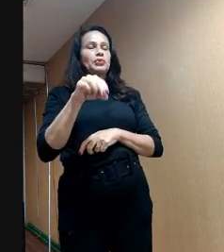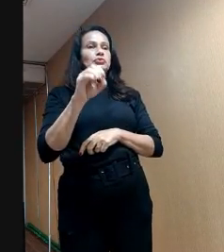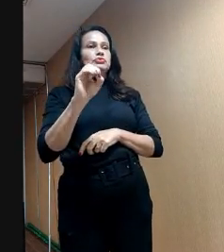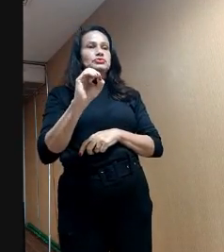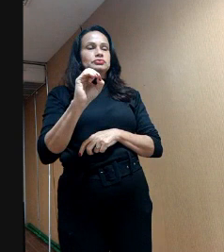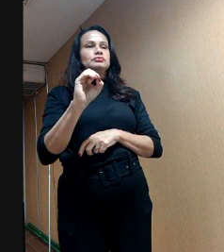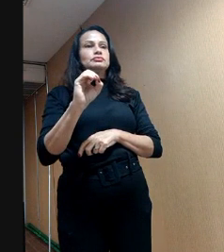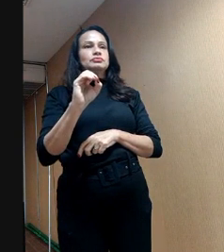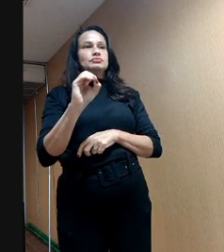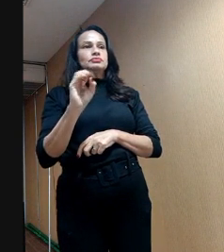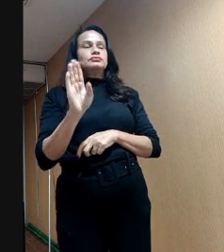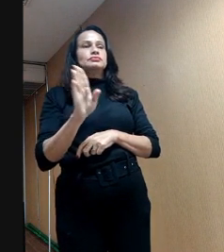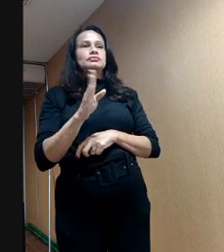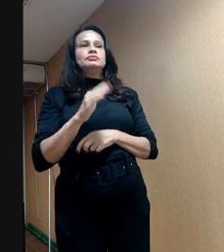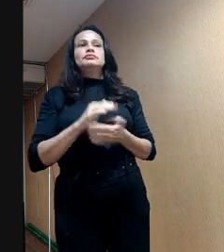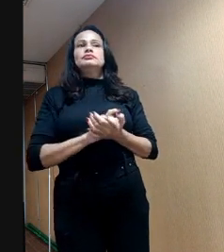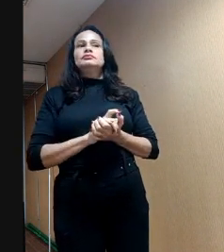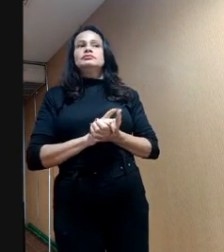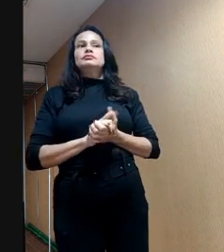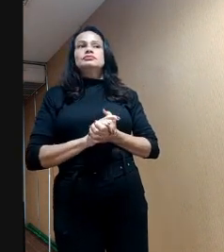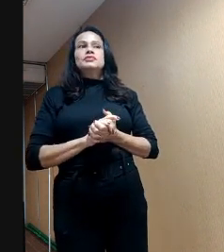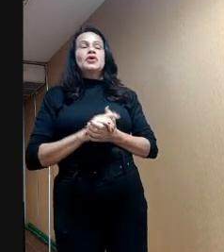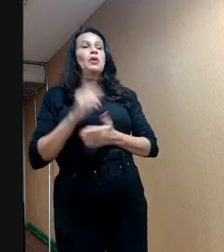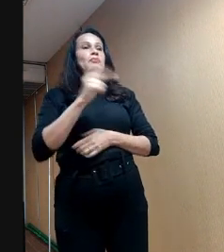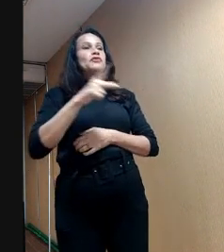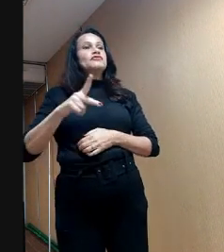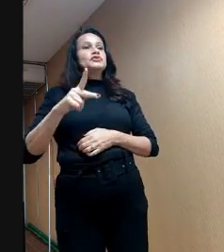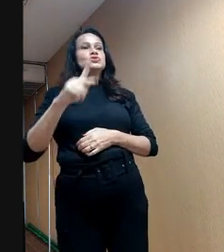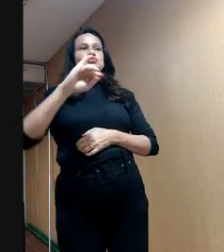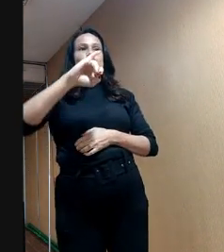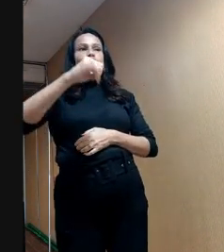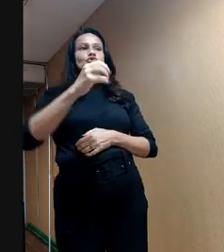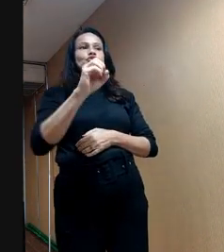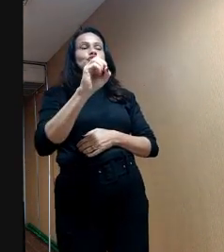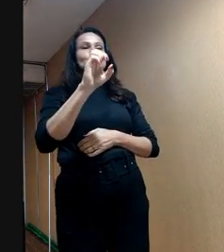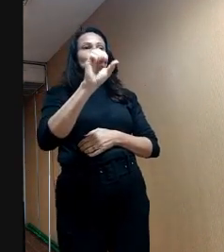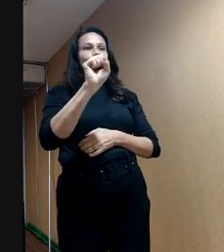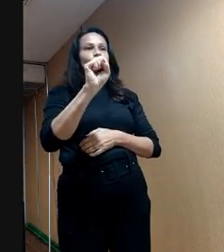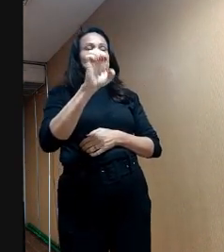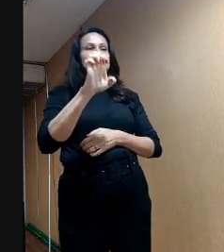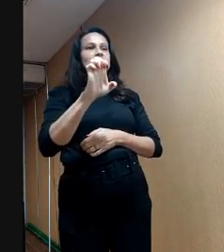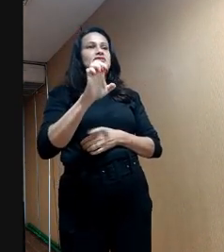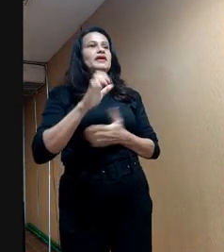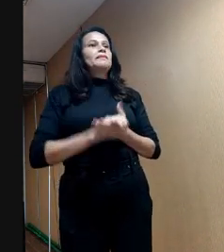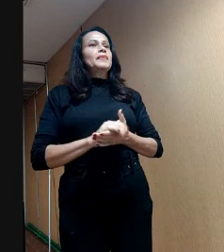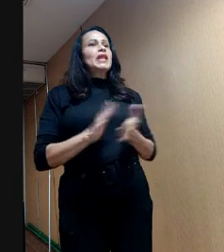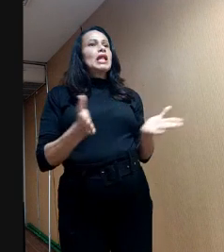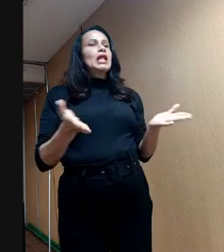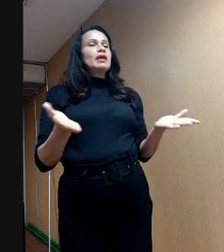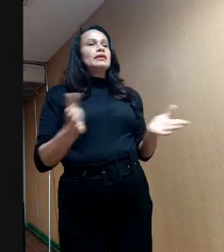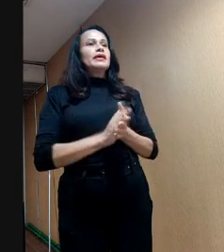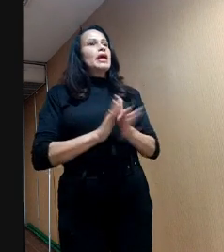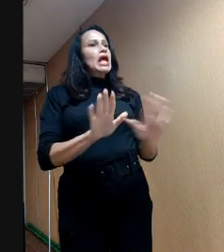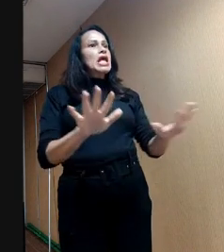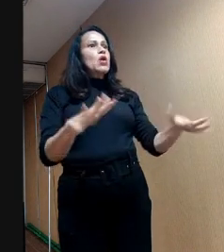como manda o protocolo, professor José Carlos, o senhor pode, por favor, encerrar este momento.